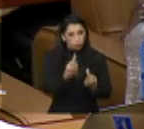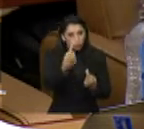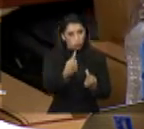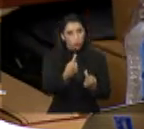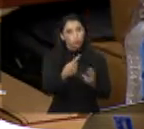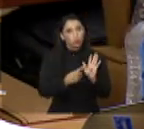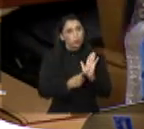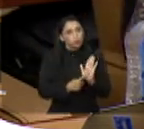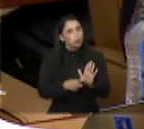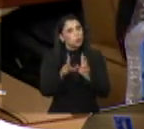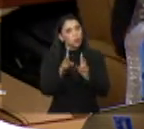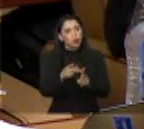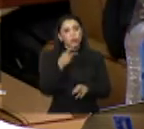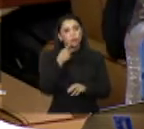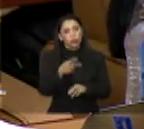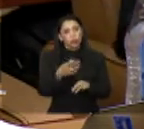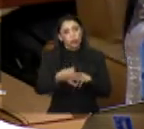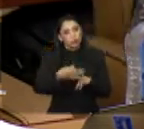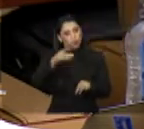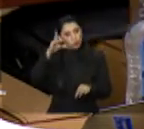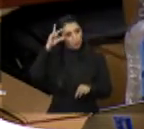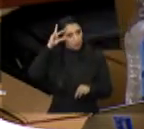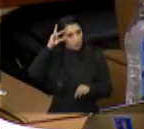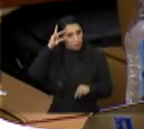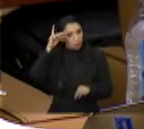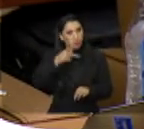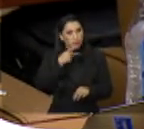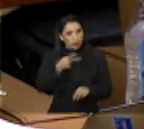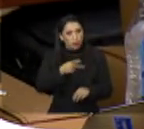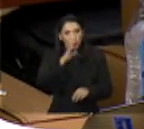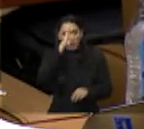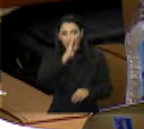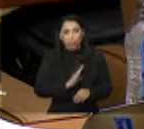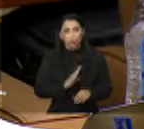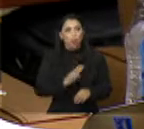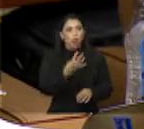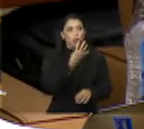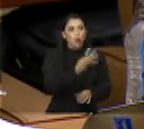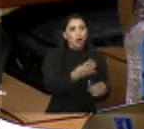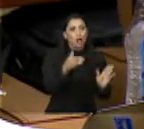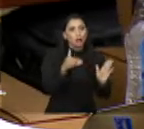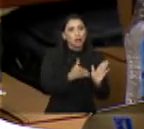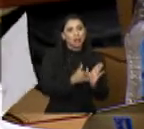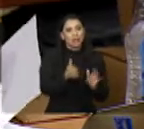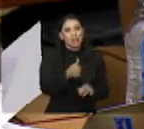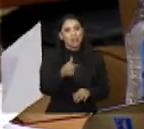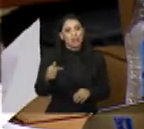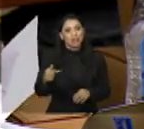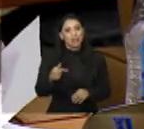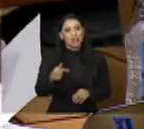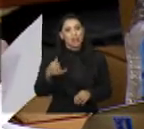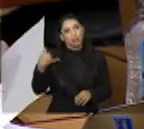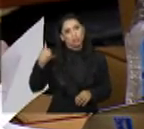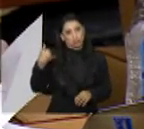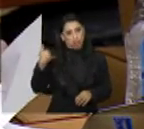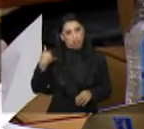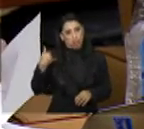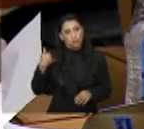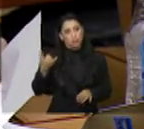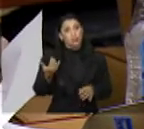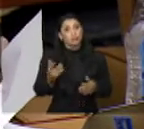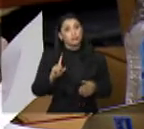como Ministro André Mendonça em Educação Básica obrigatória gratuita dos quatro aos 17 anos mas